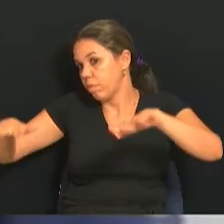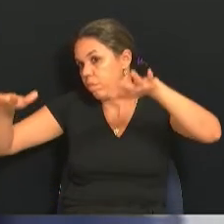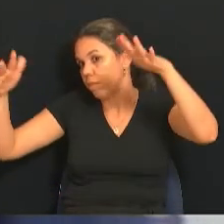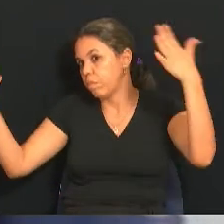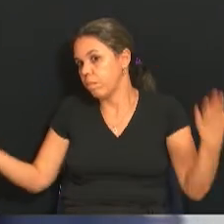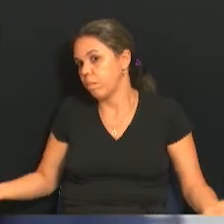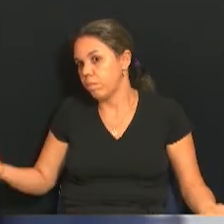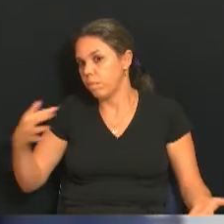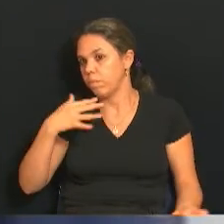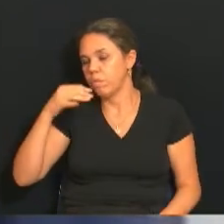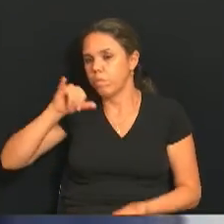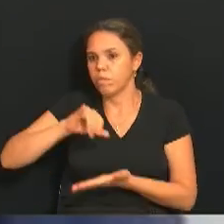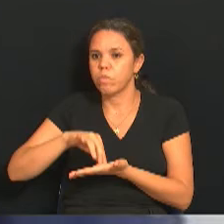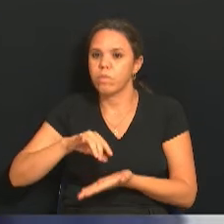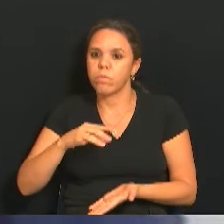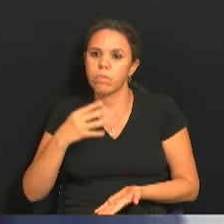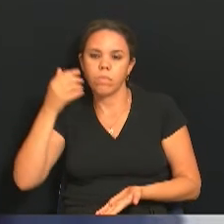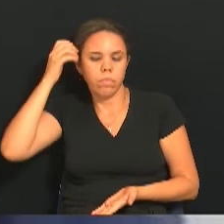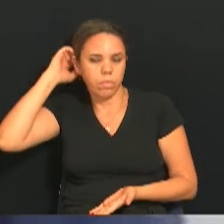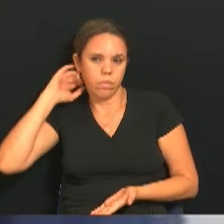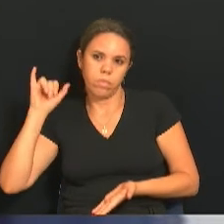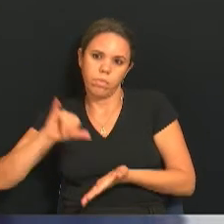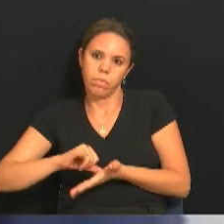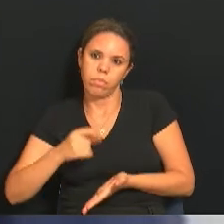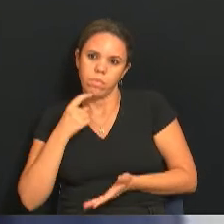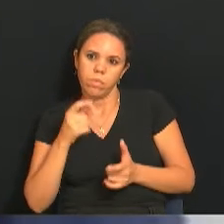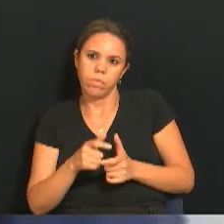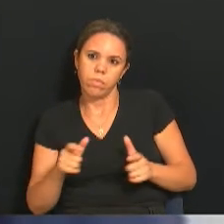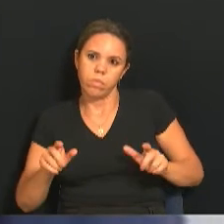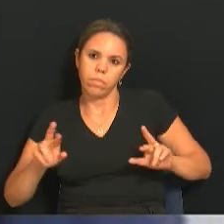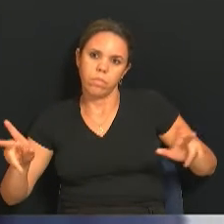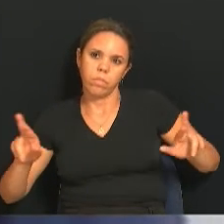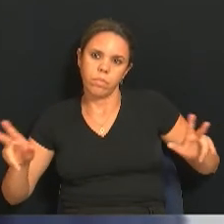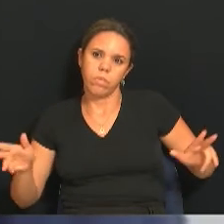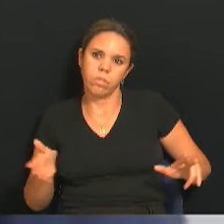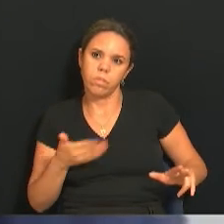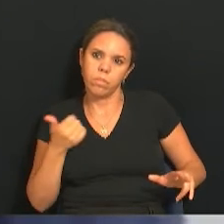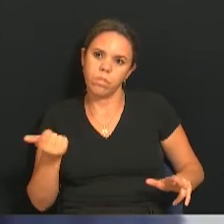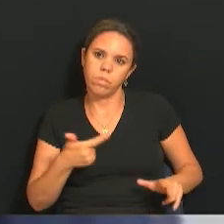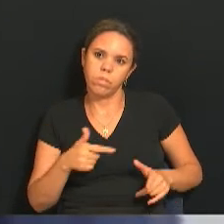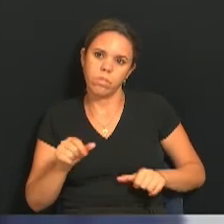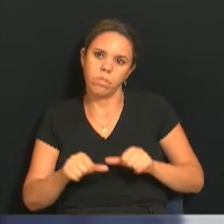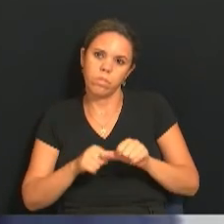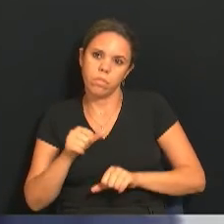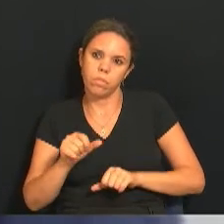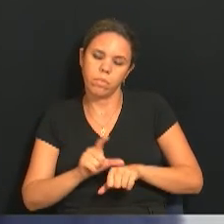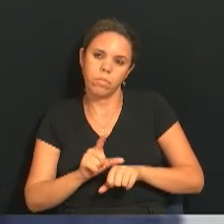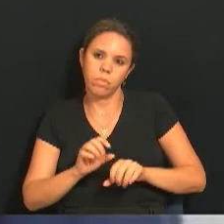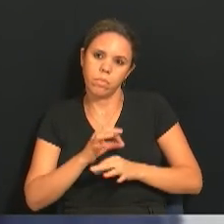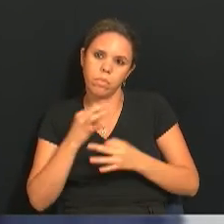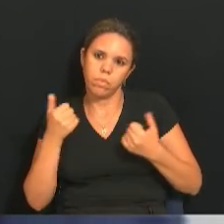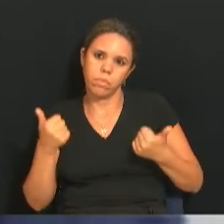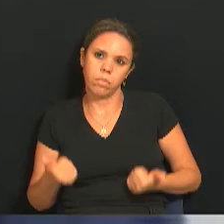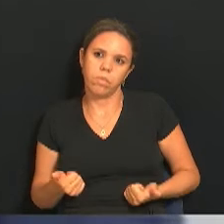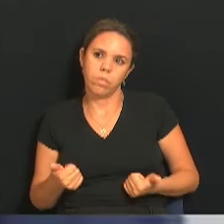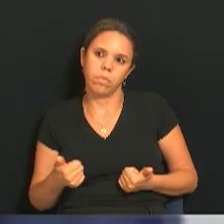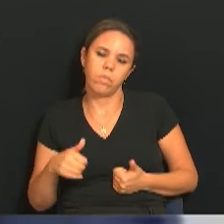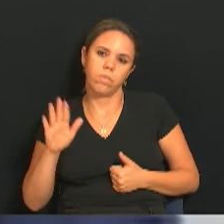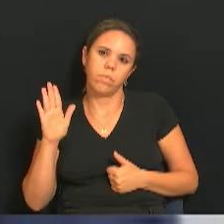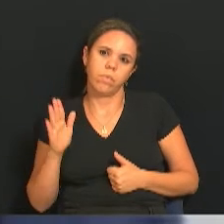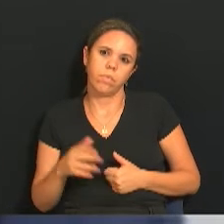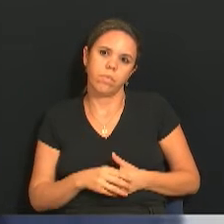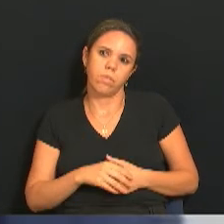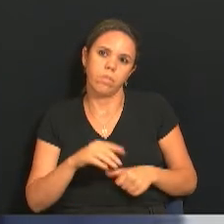conhecer o centro de Campinas, o quanto era bem organizado, como as coisas funcionavam bem, né, como era o